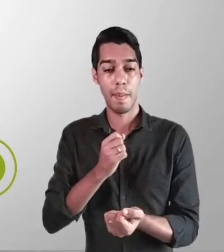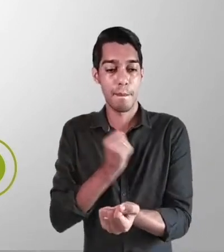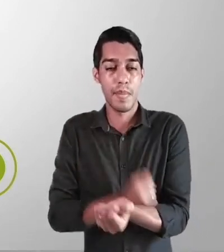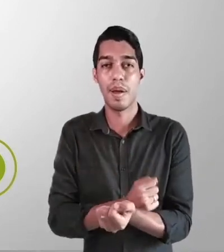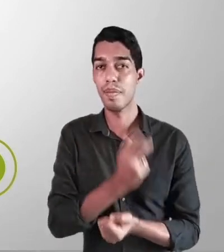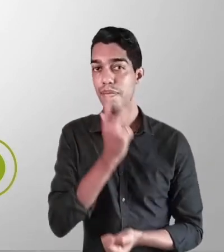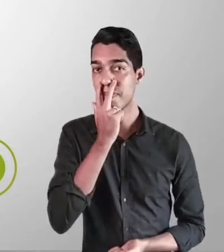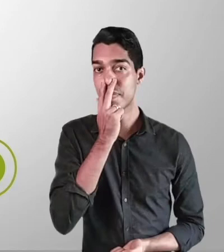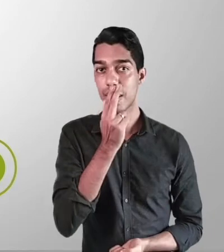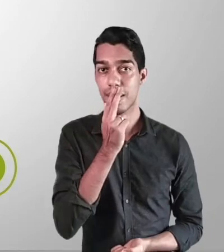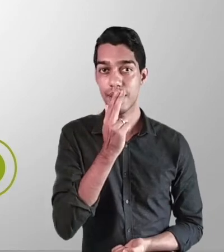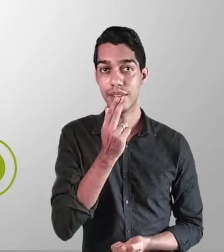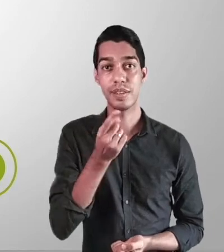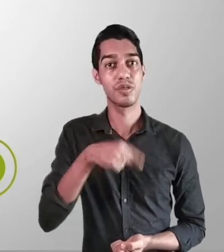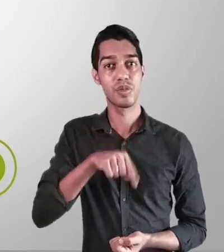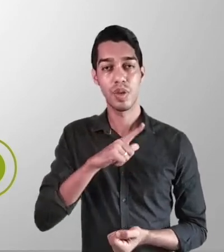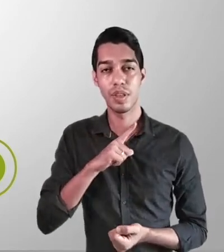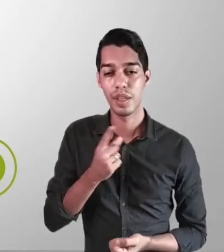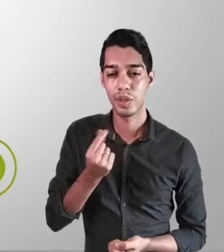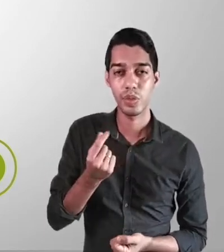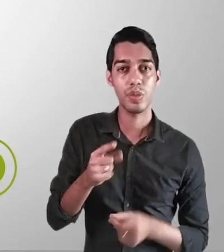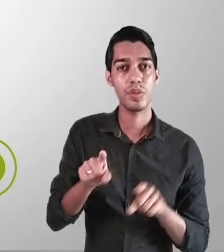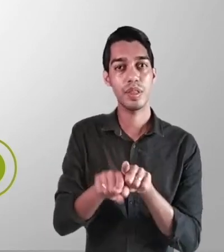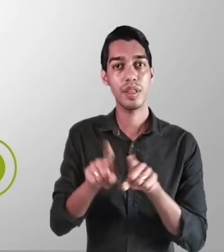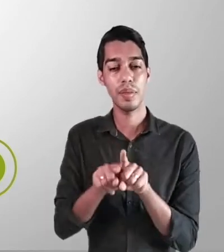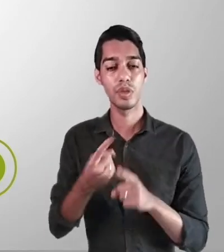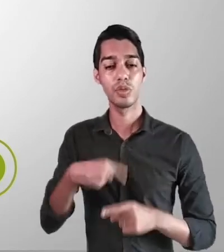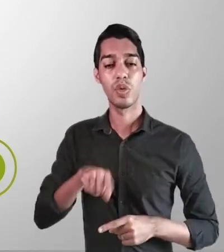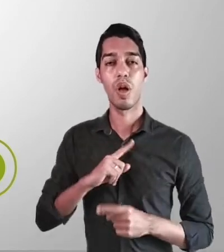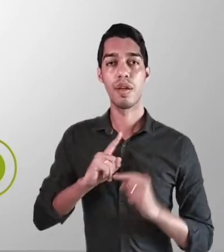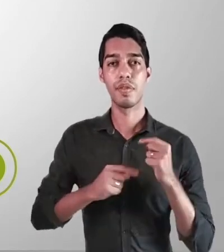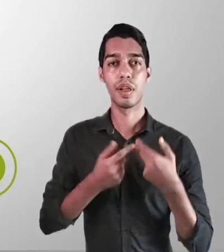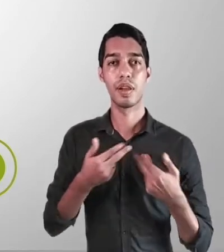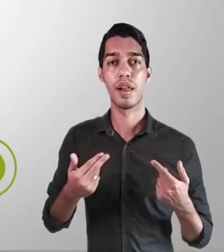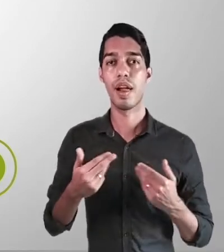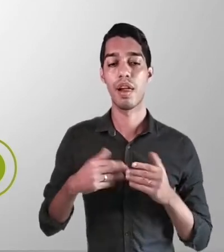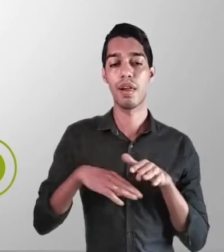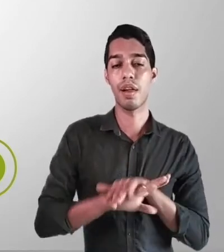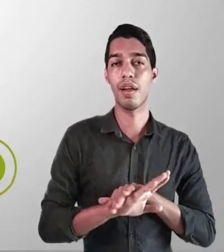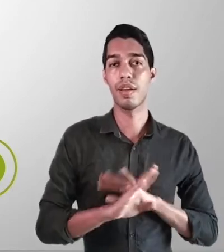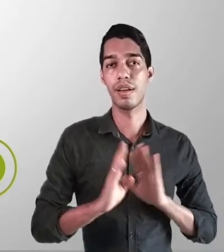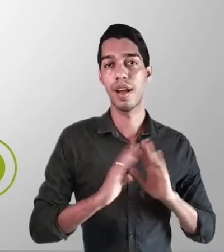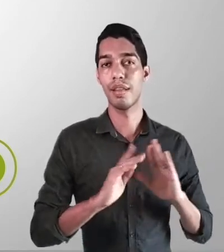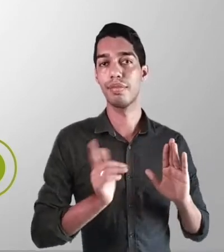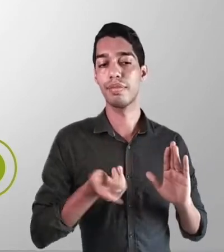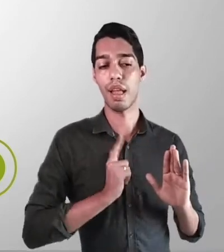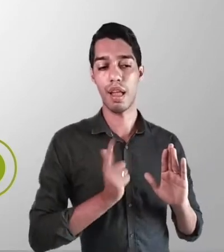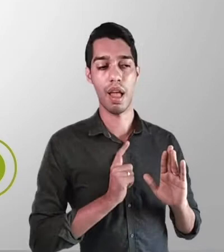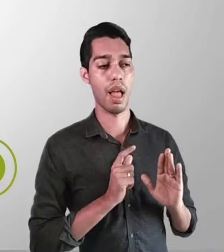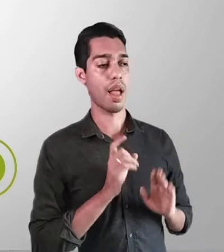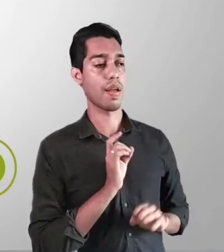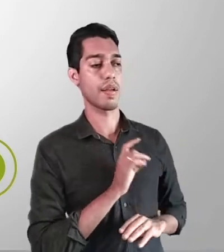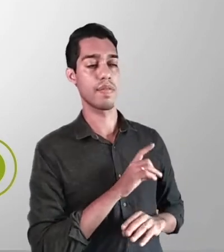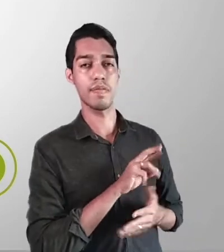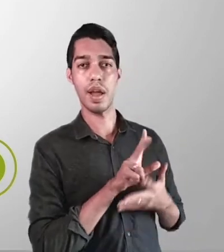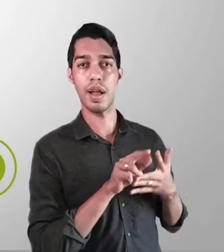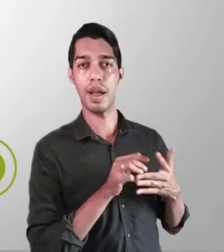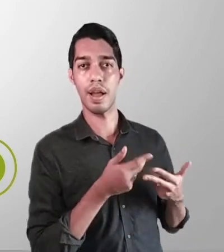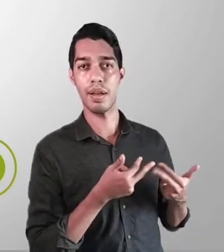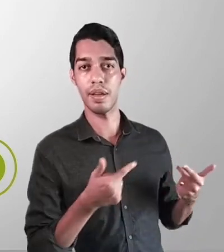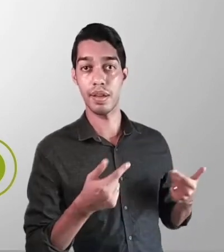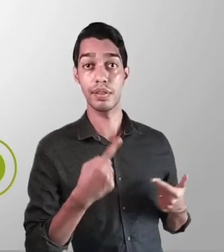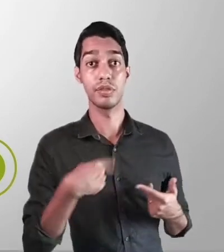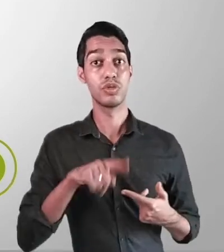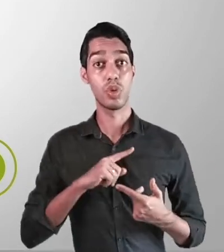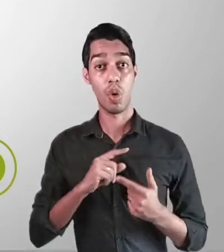os recursos, com o dinheiro, com os bens que temos. E esse índice vai ajudar a que todos nós possamos conhecer